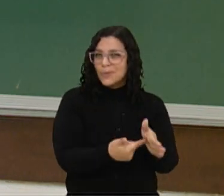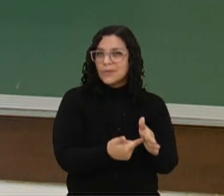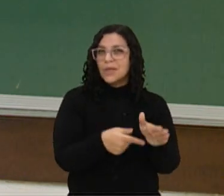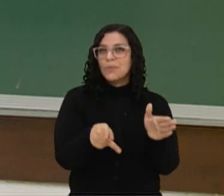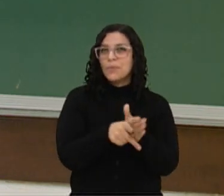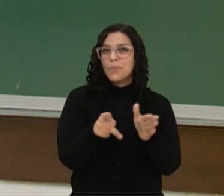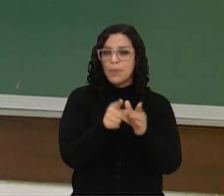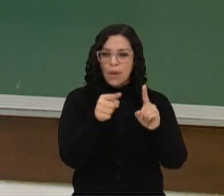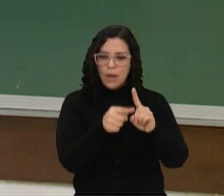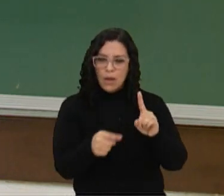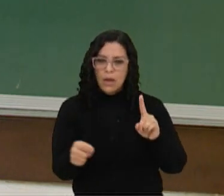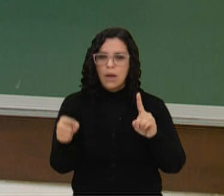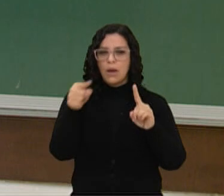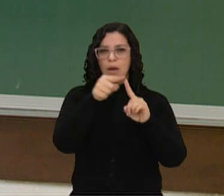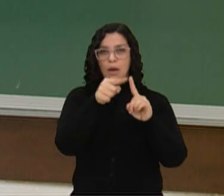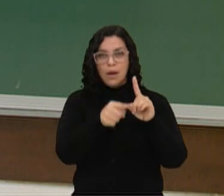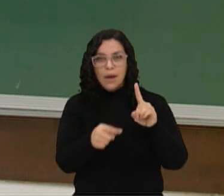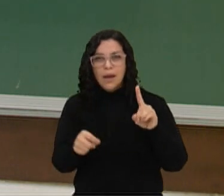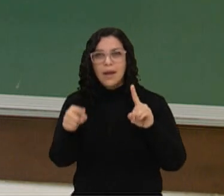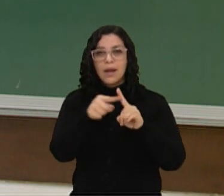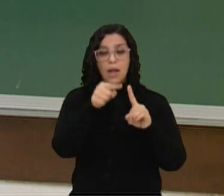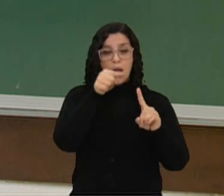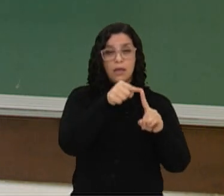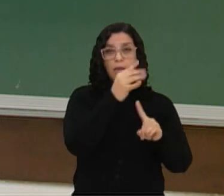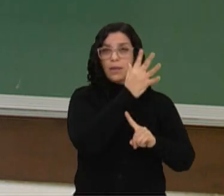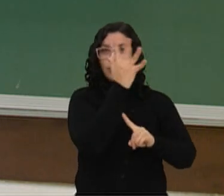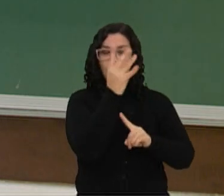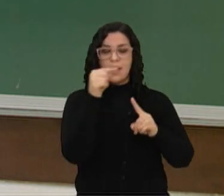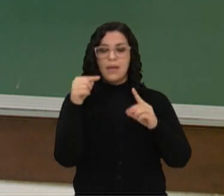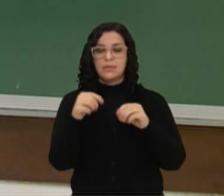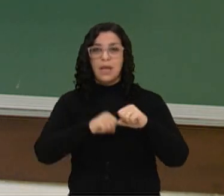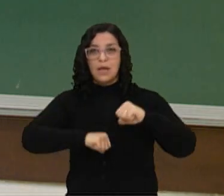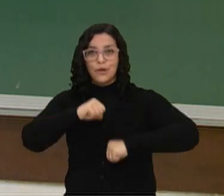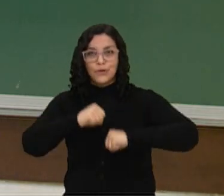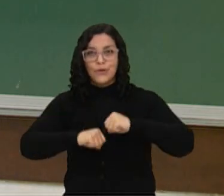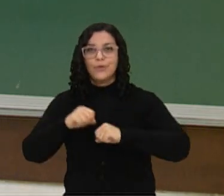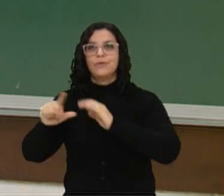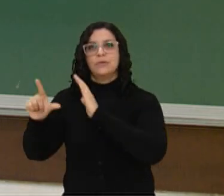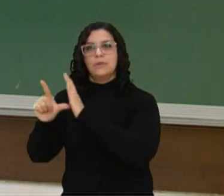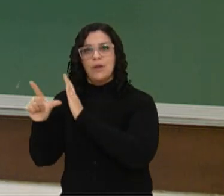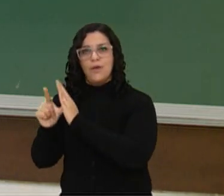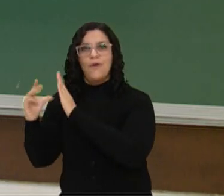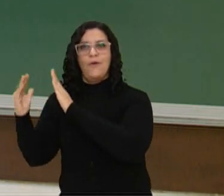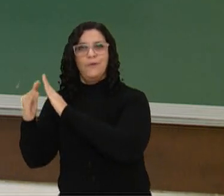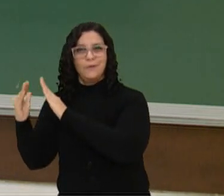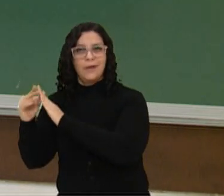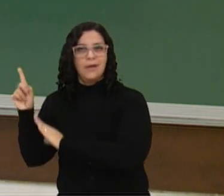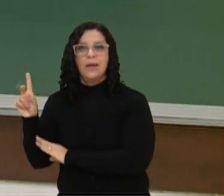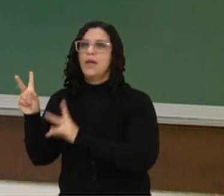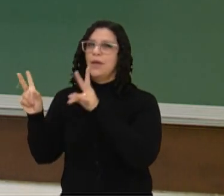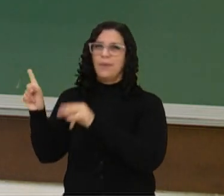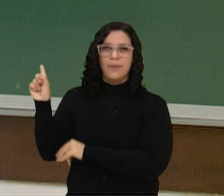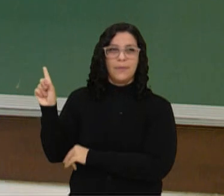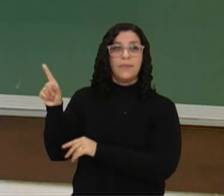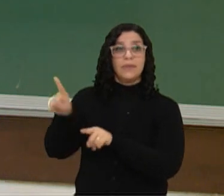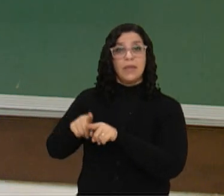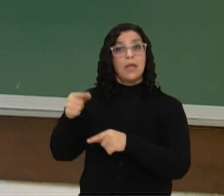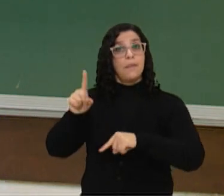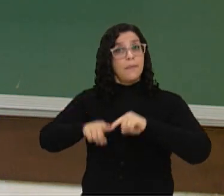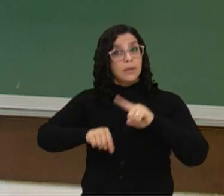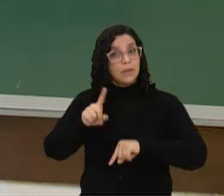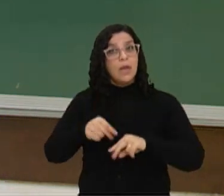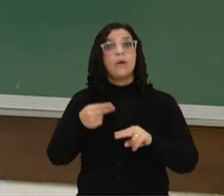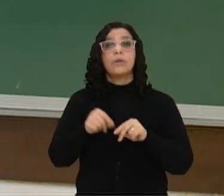estar interligada à produção, com o consumo e tudo mais? Então, é esta ideia aqui. Eu tenho coisas que